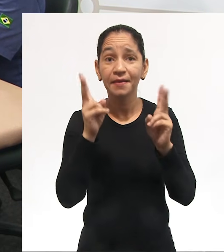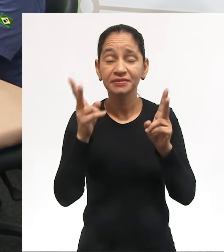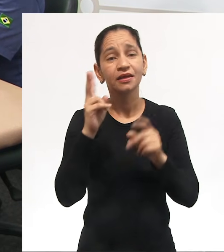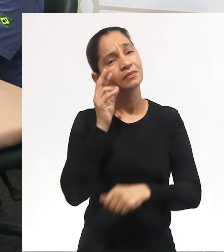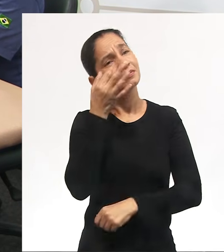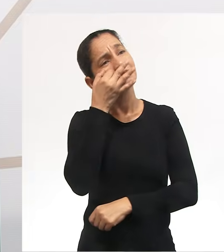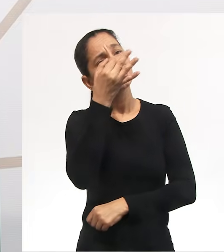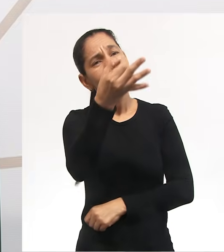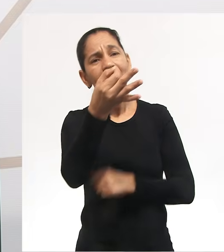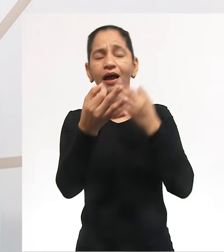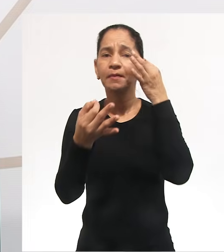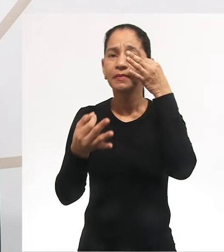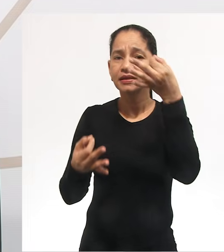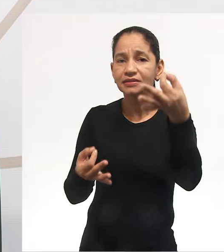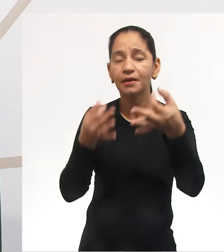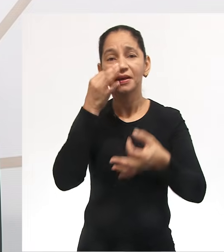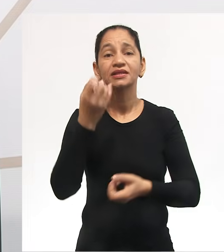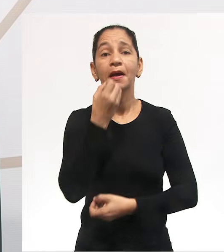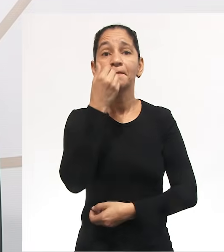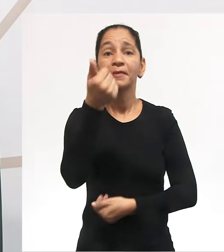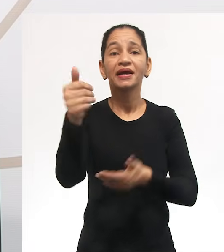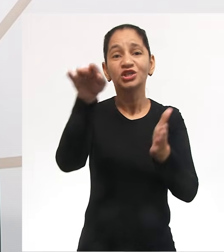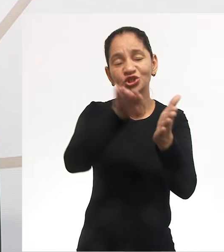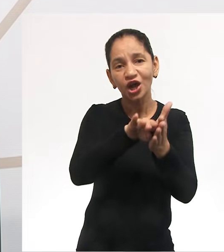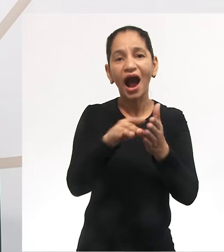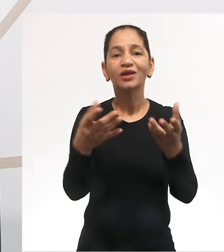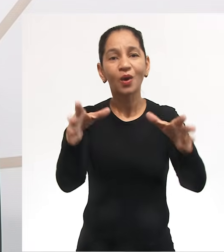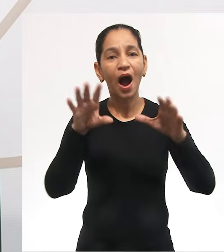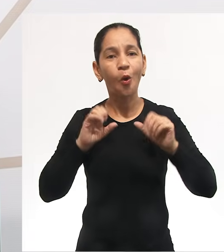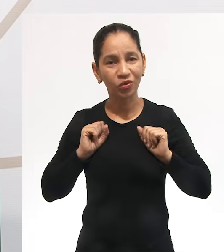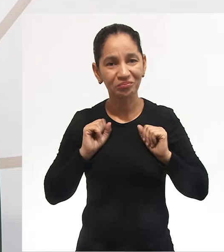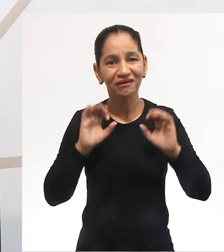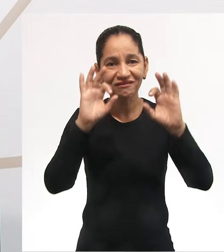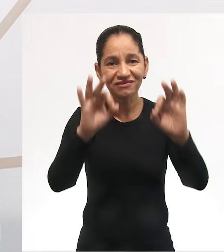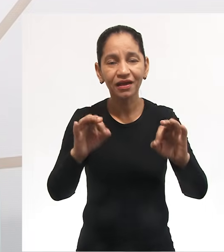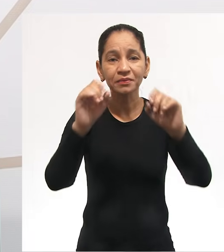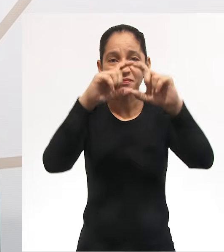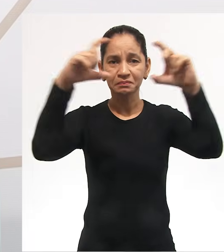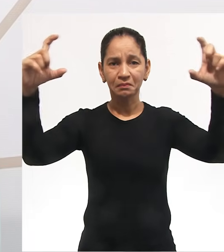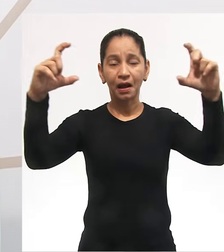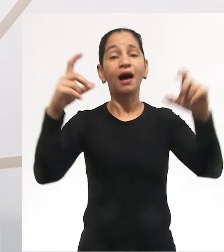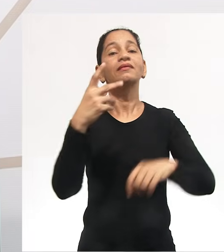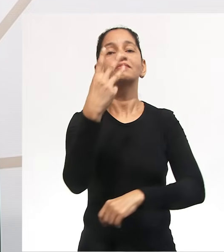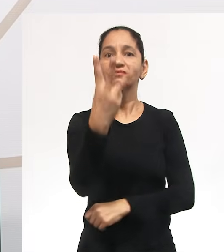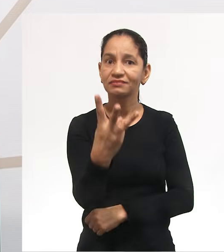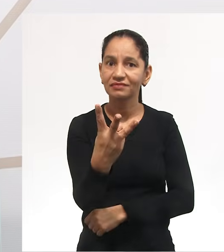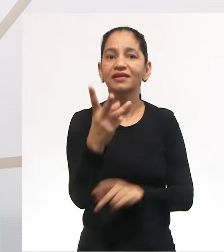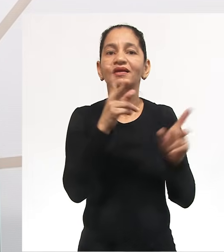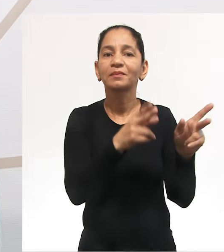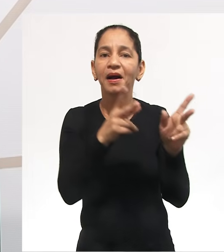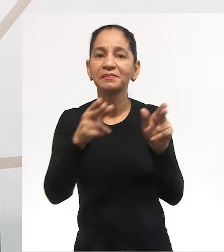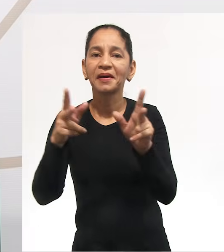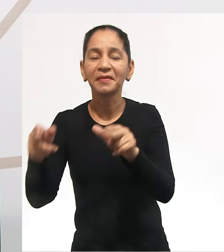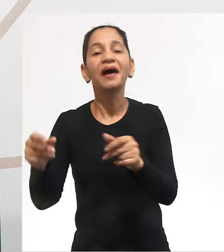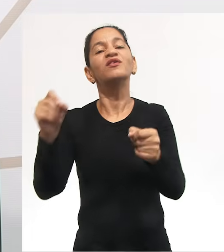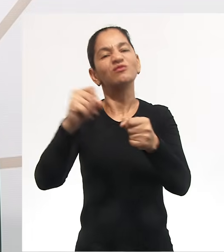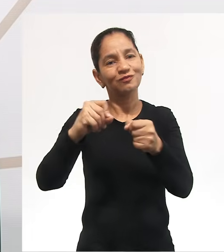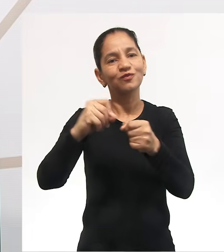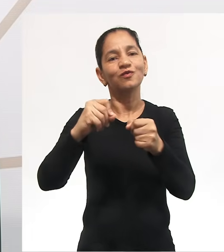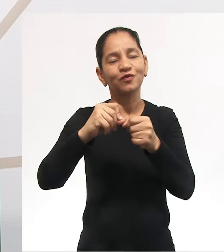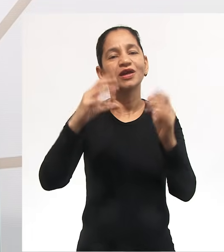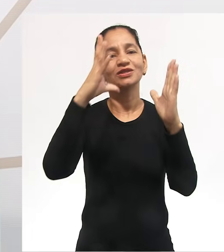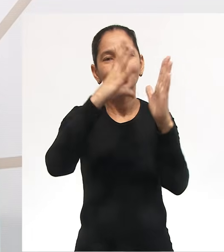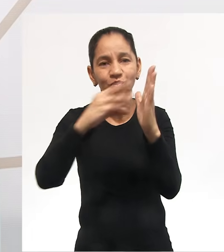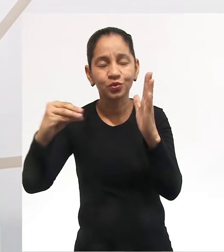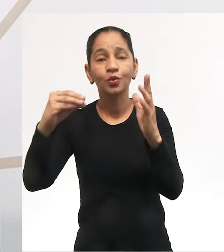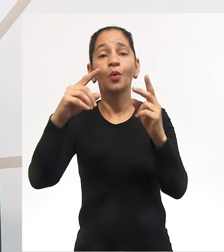os espaços. Por exemplo, o portal, não sei se vocês passam ali direto e percebem o nosso portal, né? Seja bem-vindo a Itapuã do Oeste. Então,